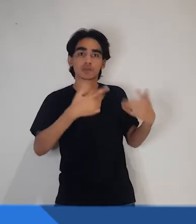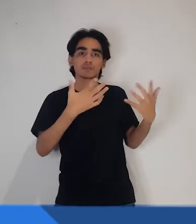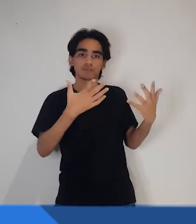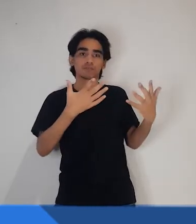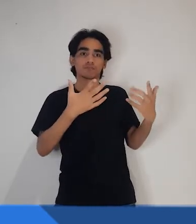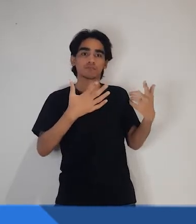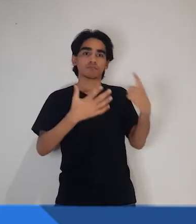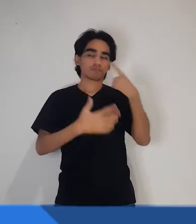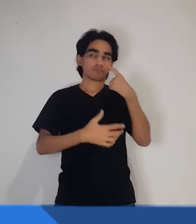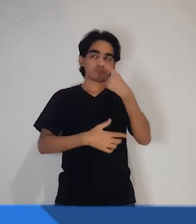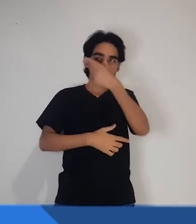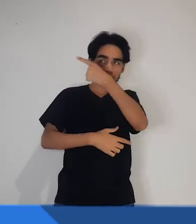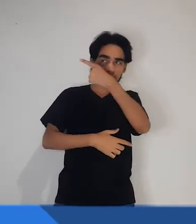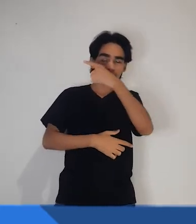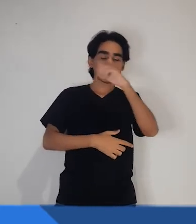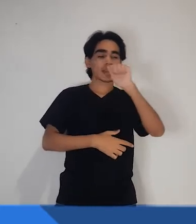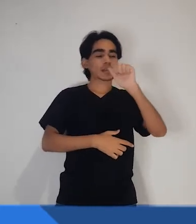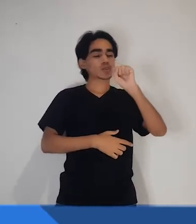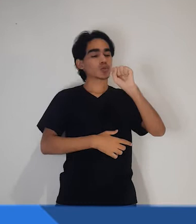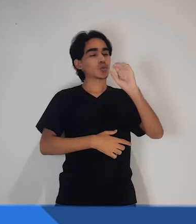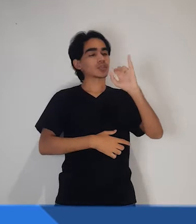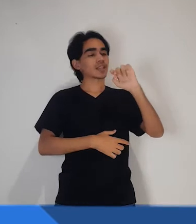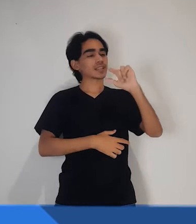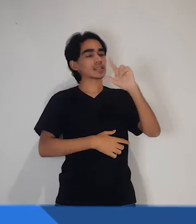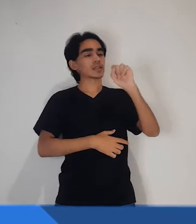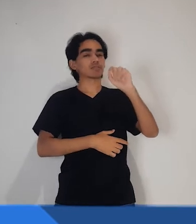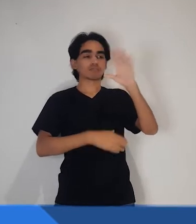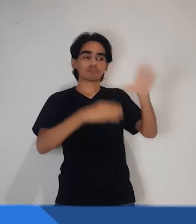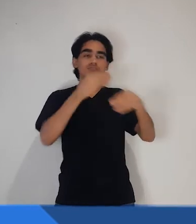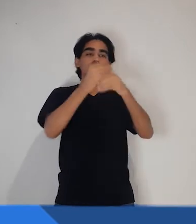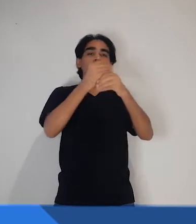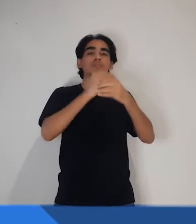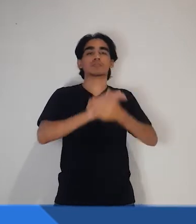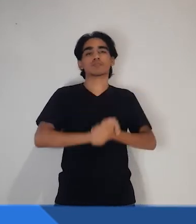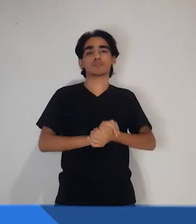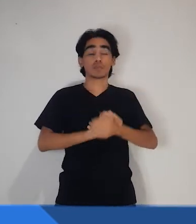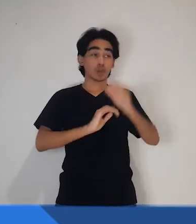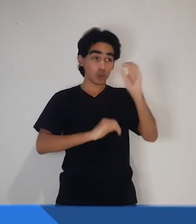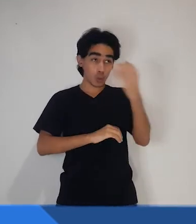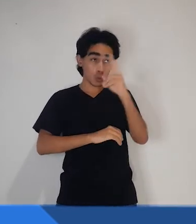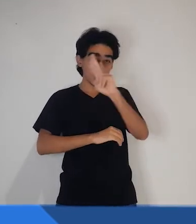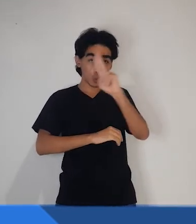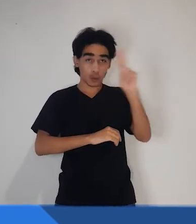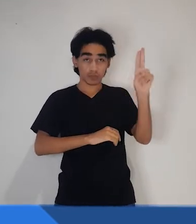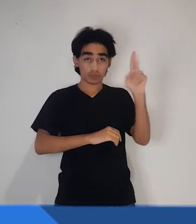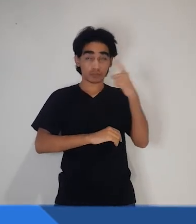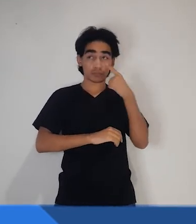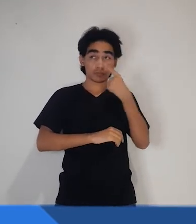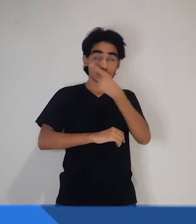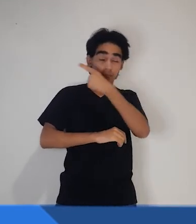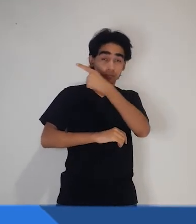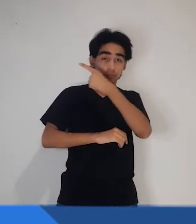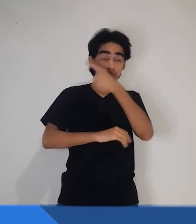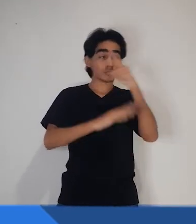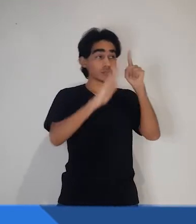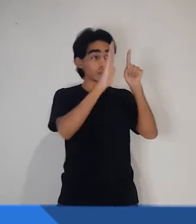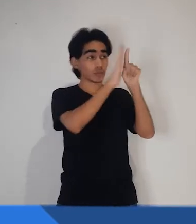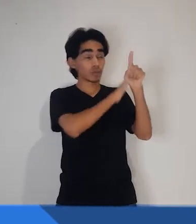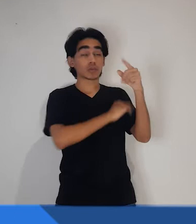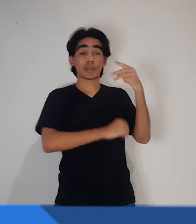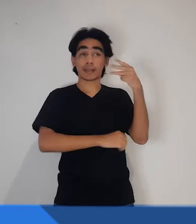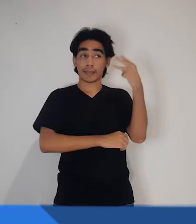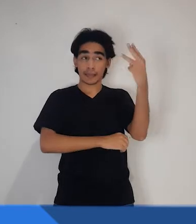seleciona aqui associação e clica em adicionar. Vou dar o nome. Questão